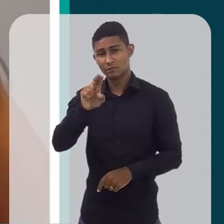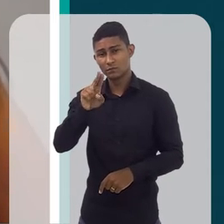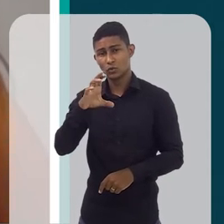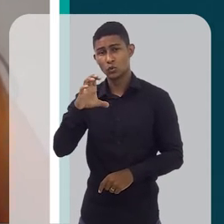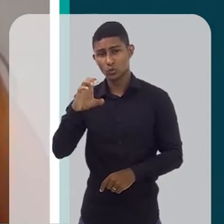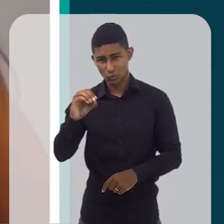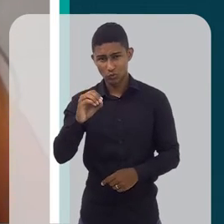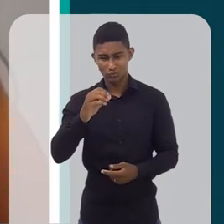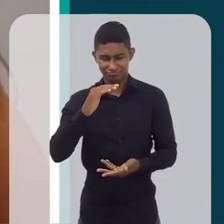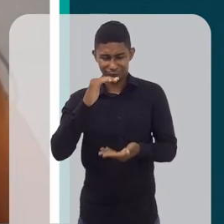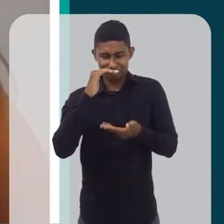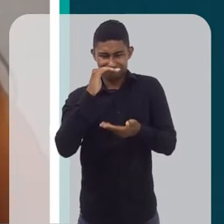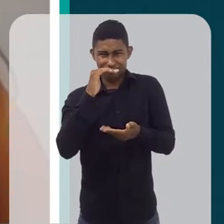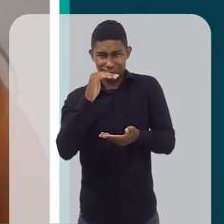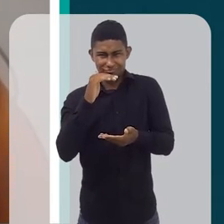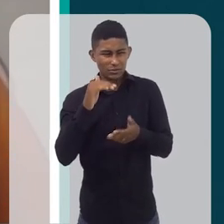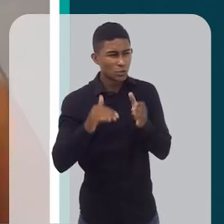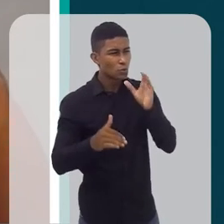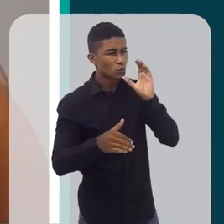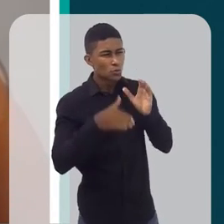isso vai levar, né,